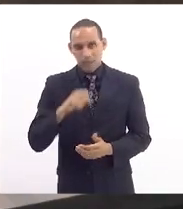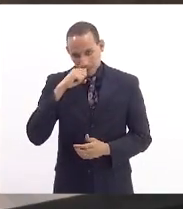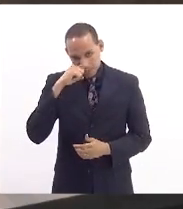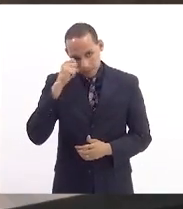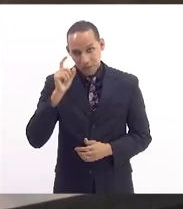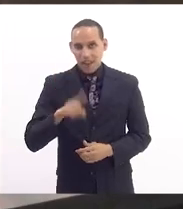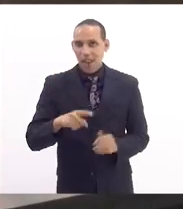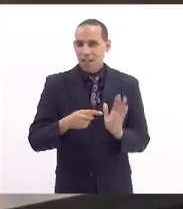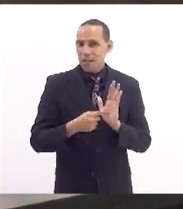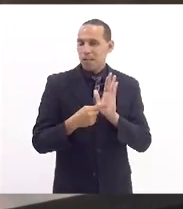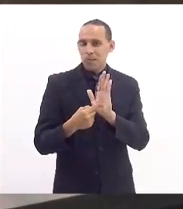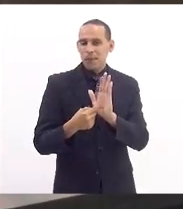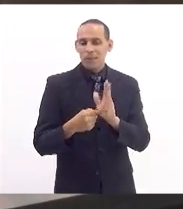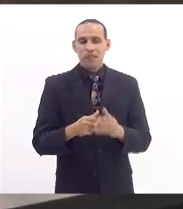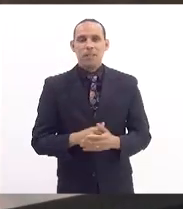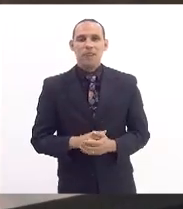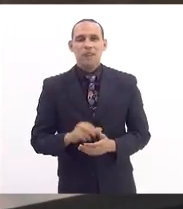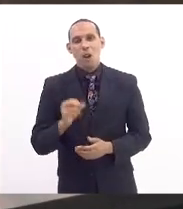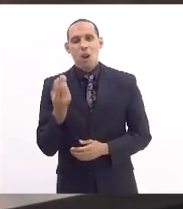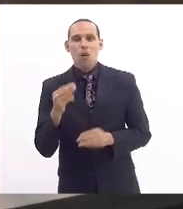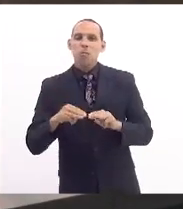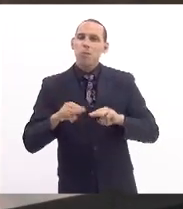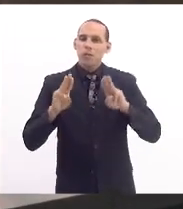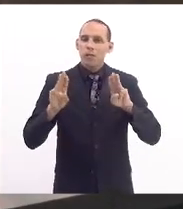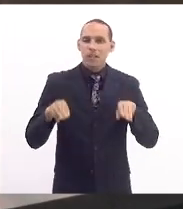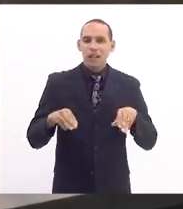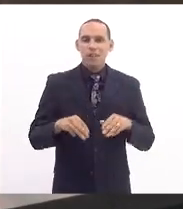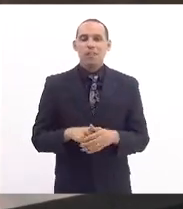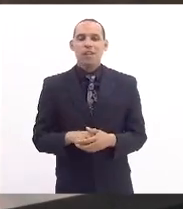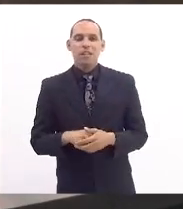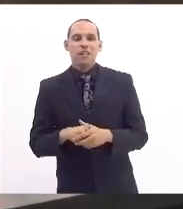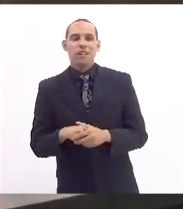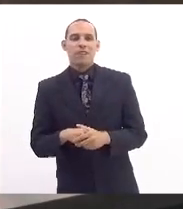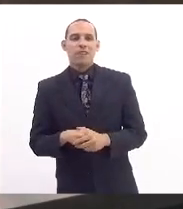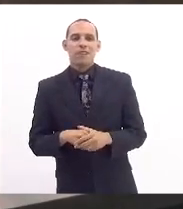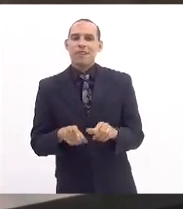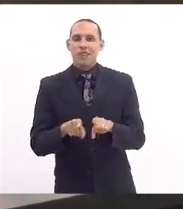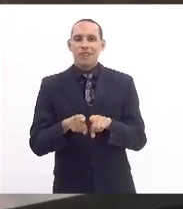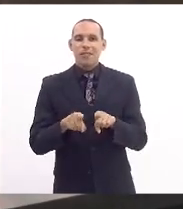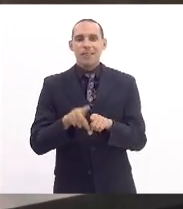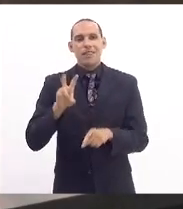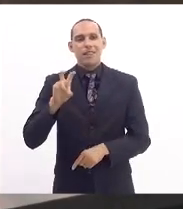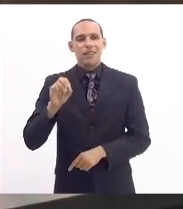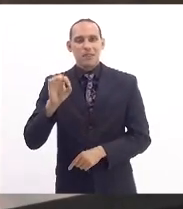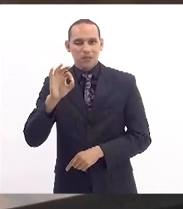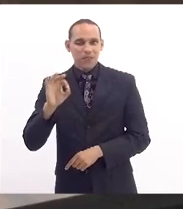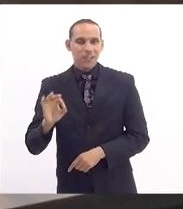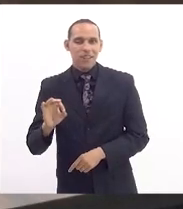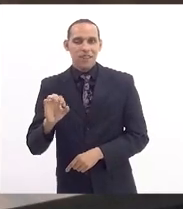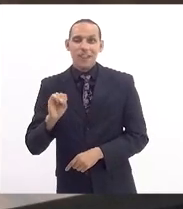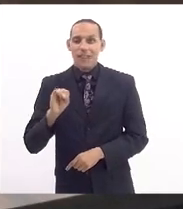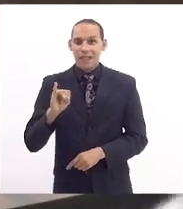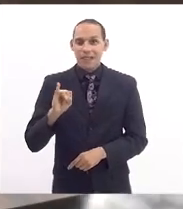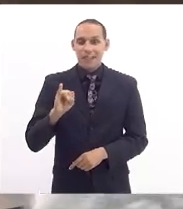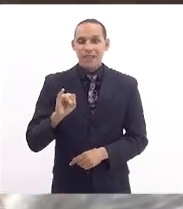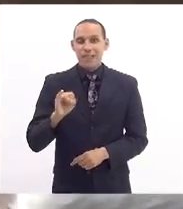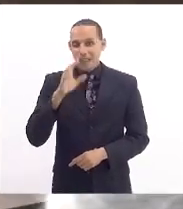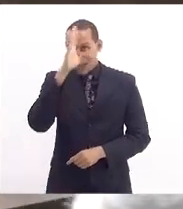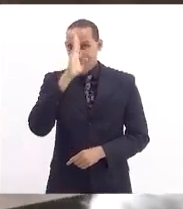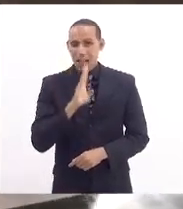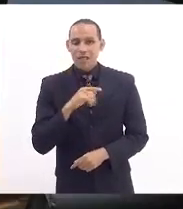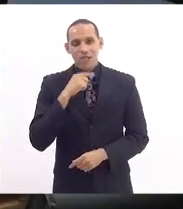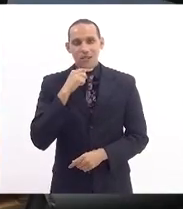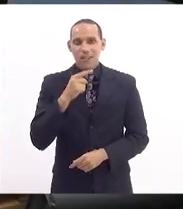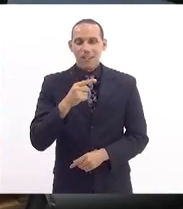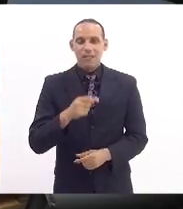exposição e Museu também pagar 50 por cento se a gente não conseguir aí a